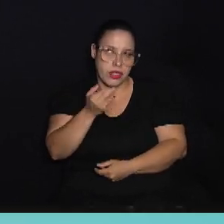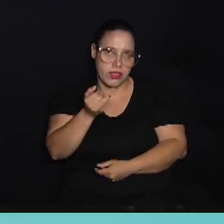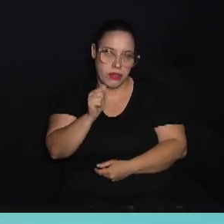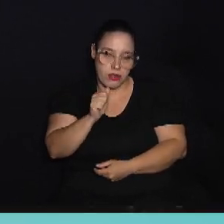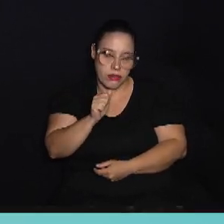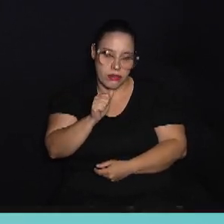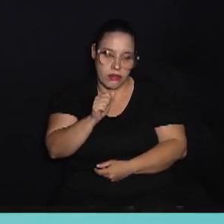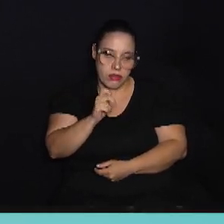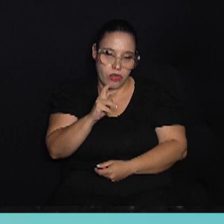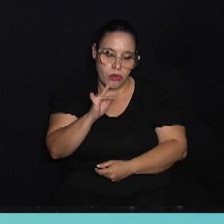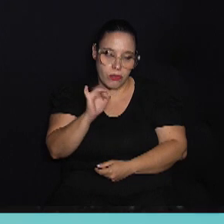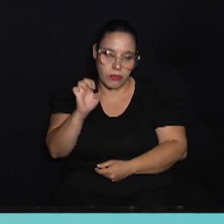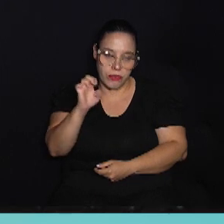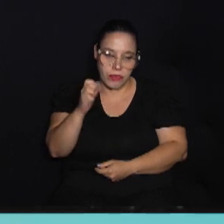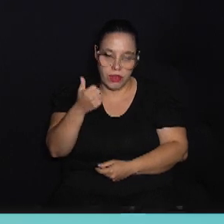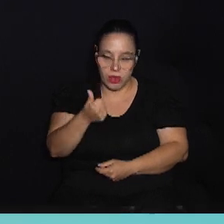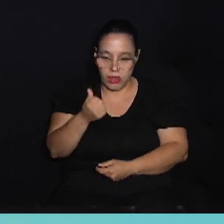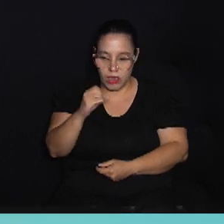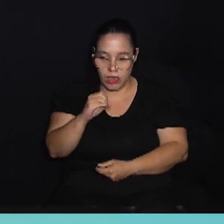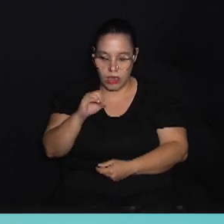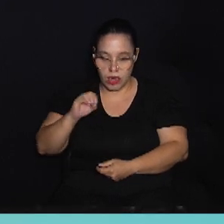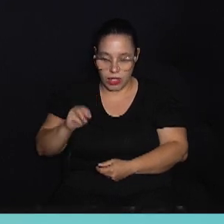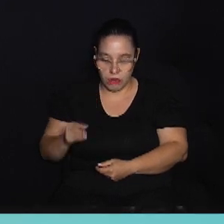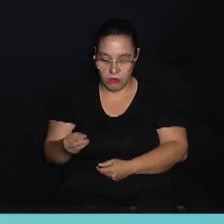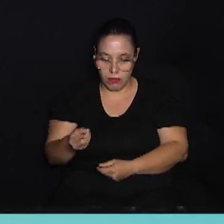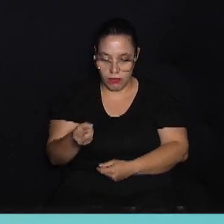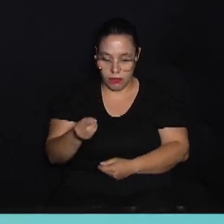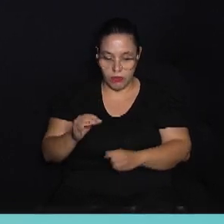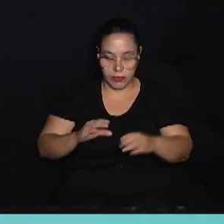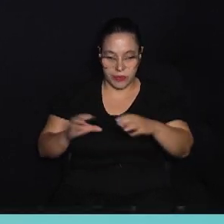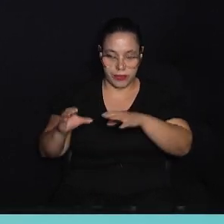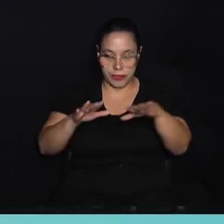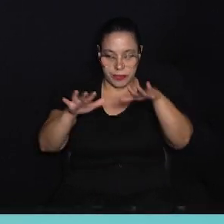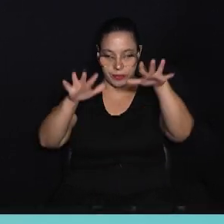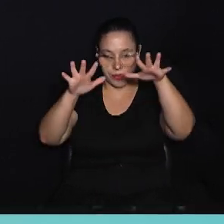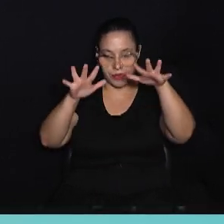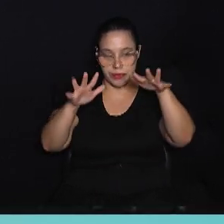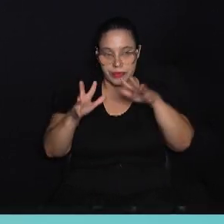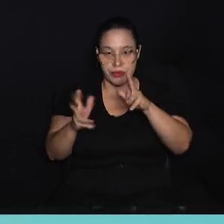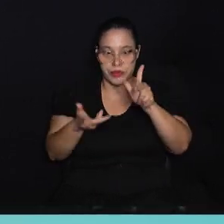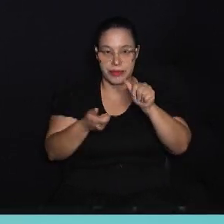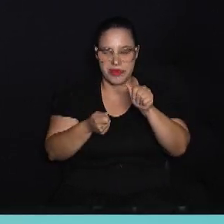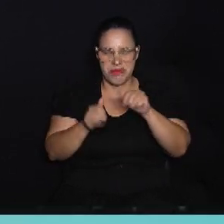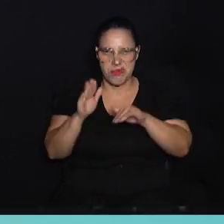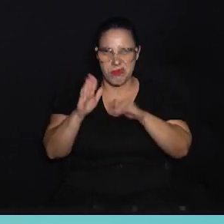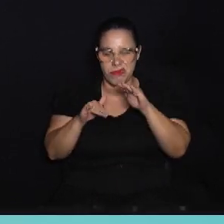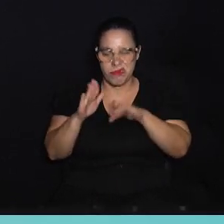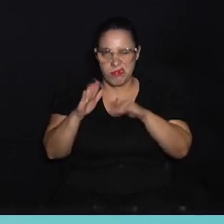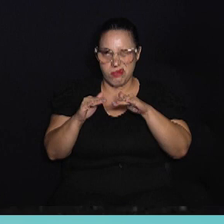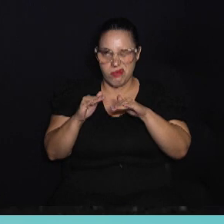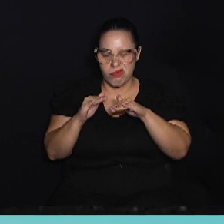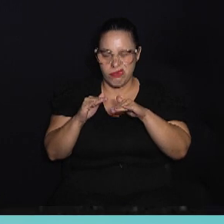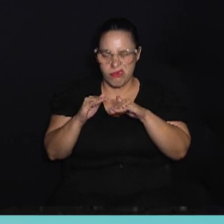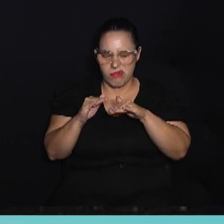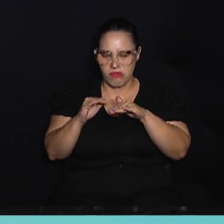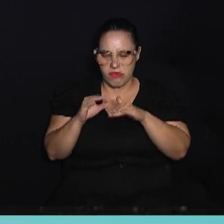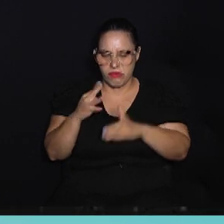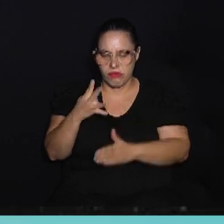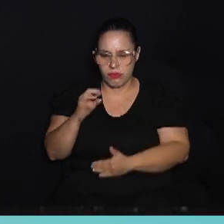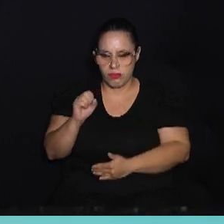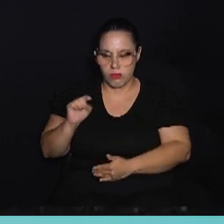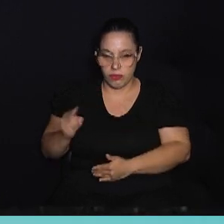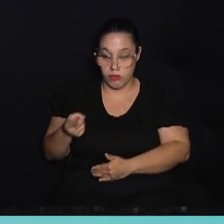acordo com a Agência Espacial Europeia, atualmente há cerca de 10 mil instrumentos espaciais circulando pelo planeta. Estima-se que